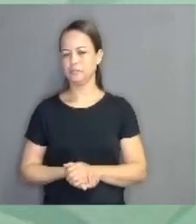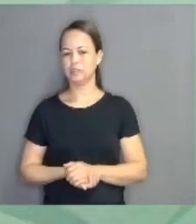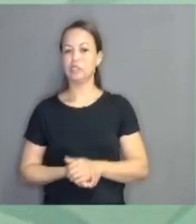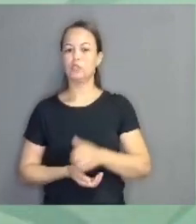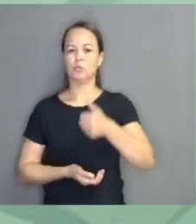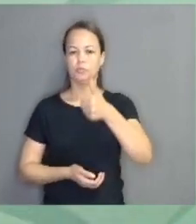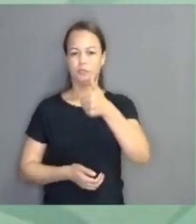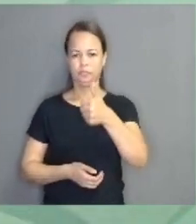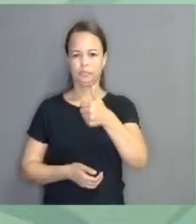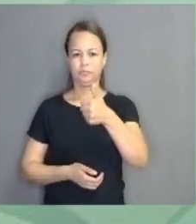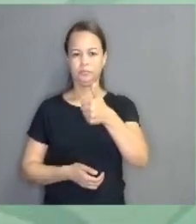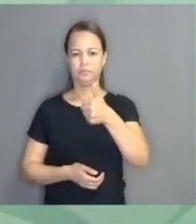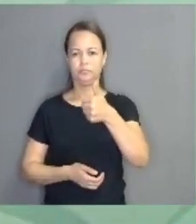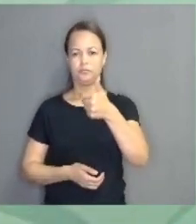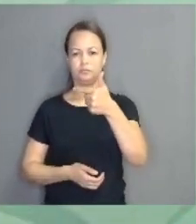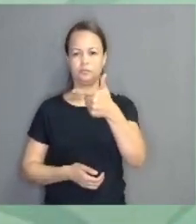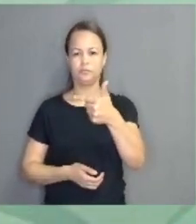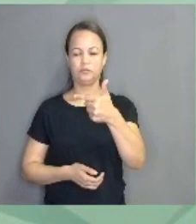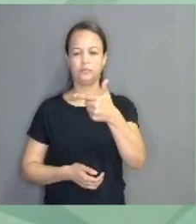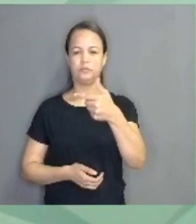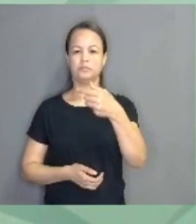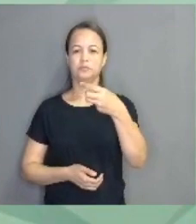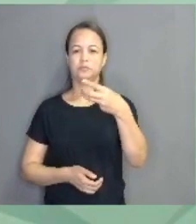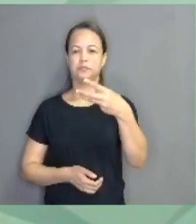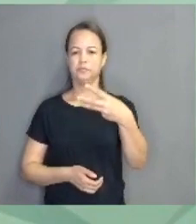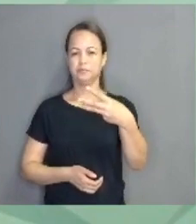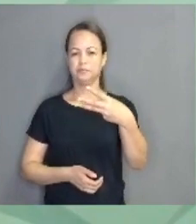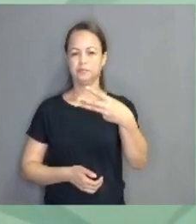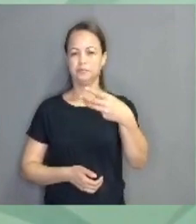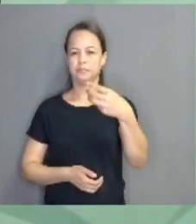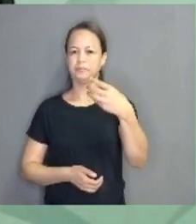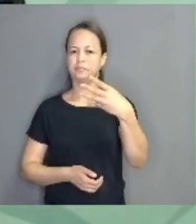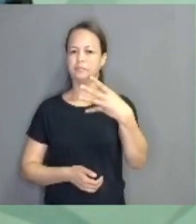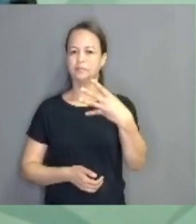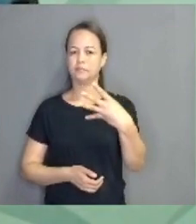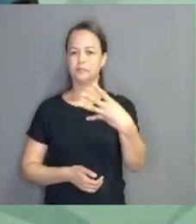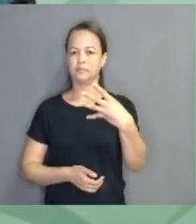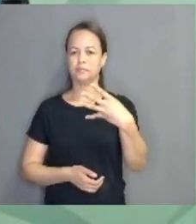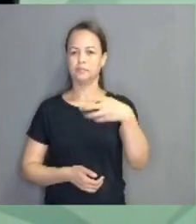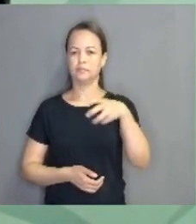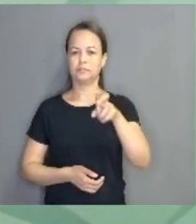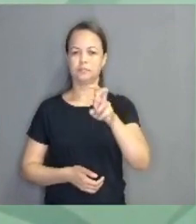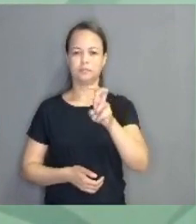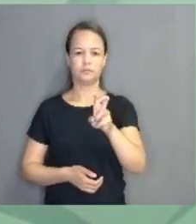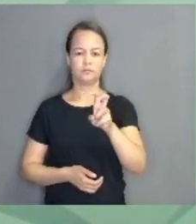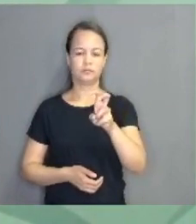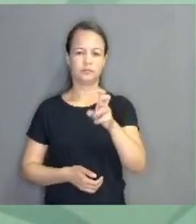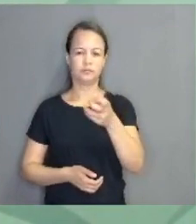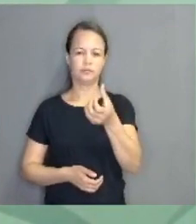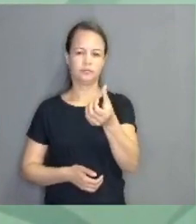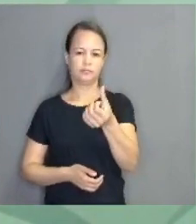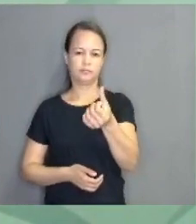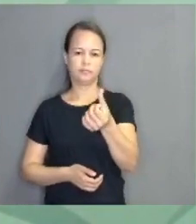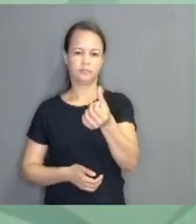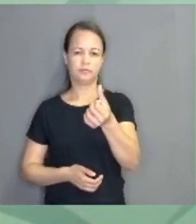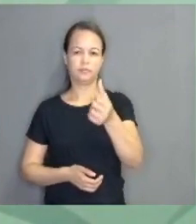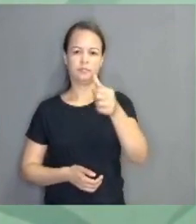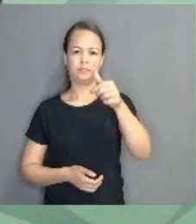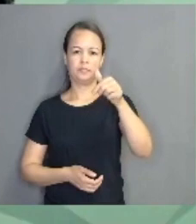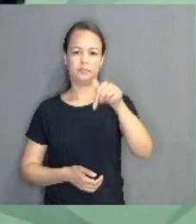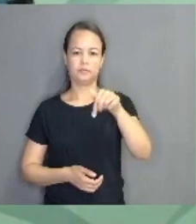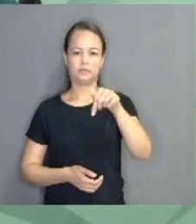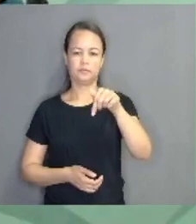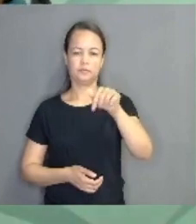O 1, o 2, o 3, o 4, o 5, o 6, o